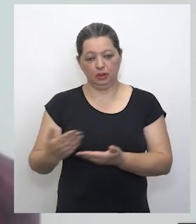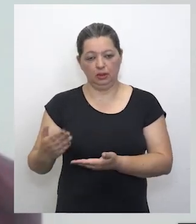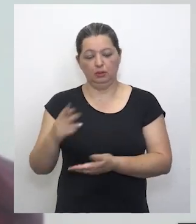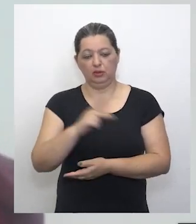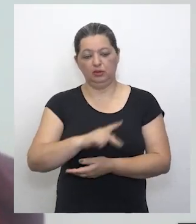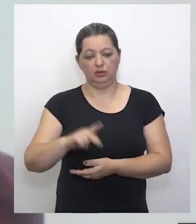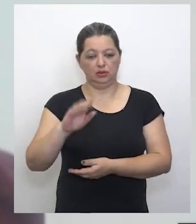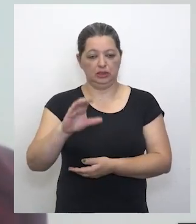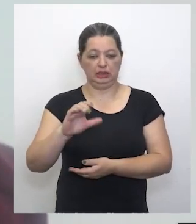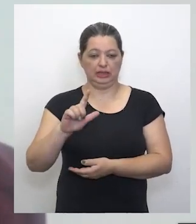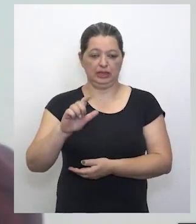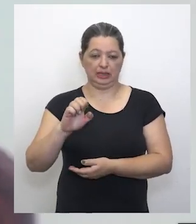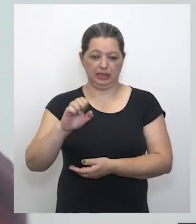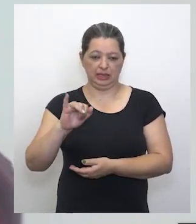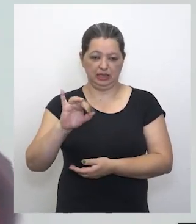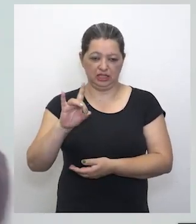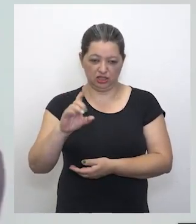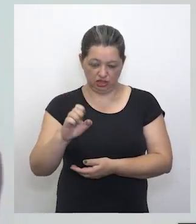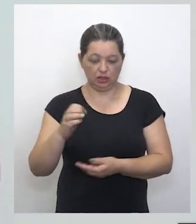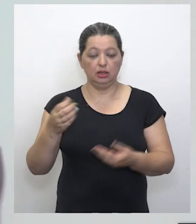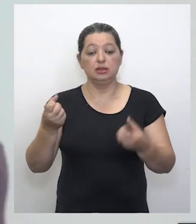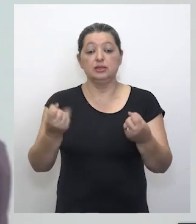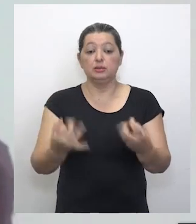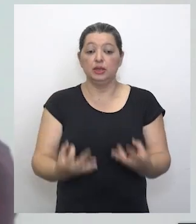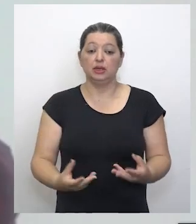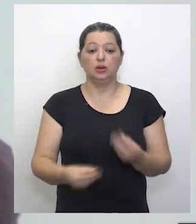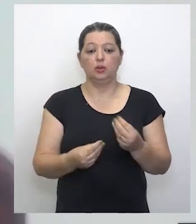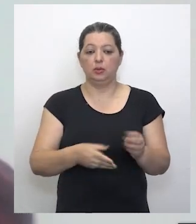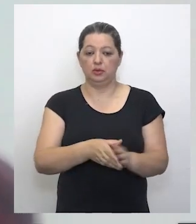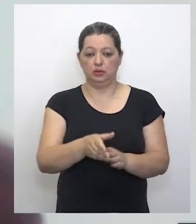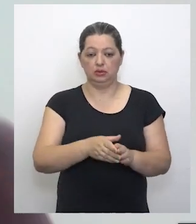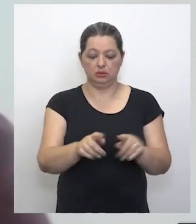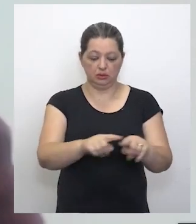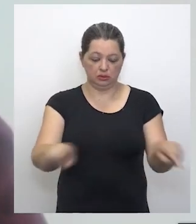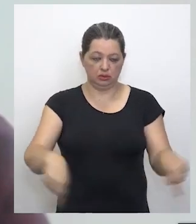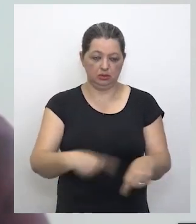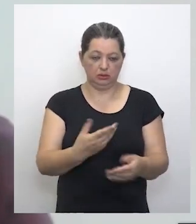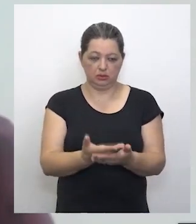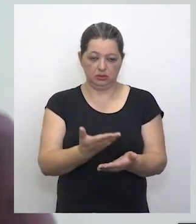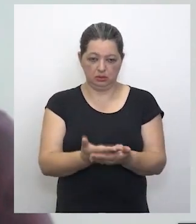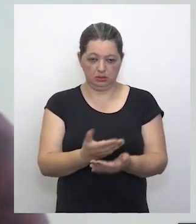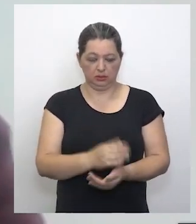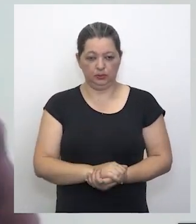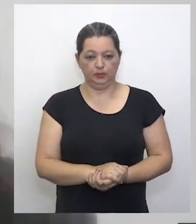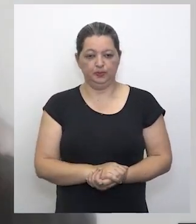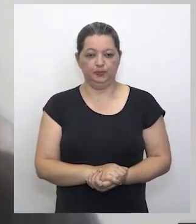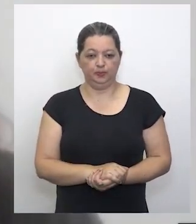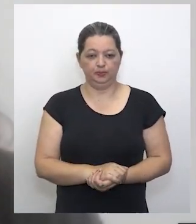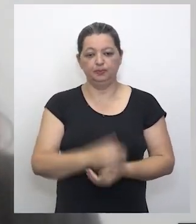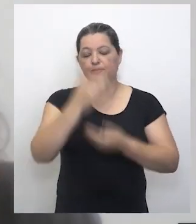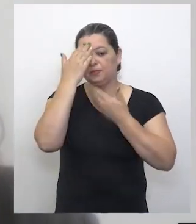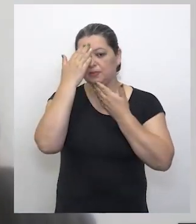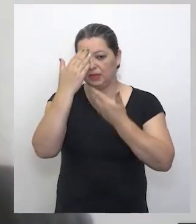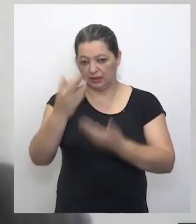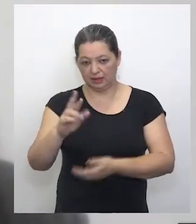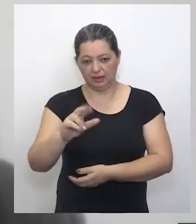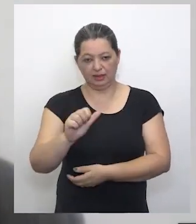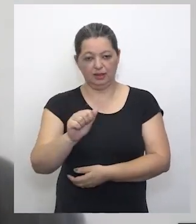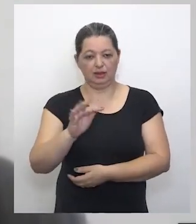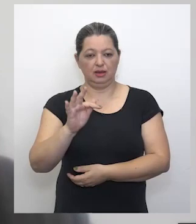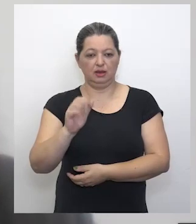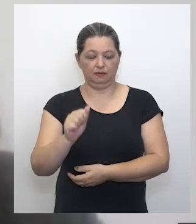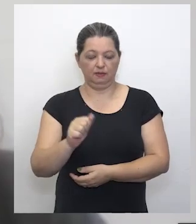que vai falar um pouquinho sobre o conselho de classe de novo com a gente. Passo a palavra então, Cleide. Obrigada, Rafa.